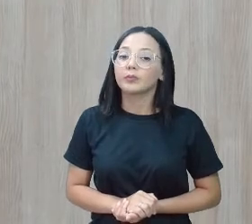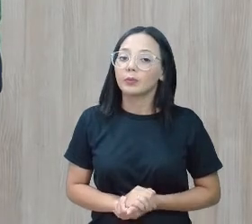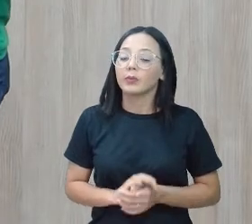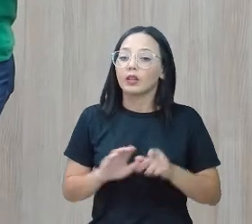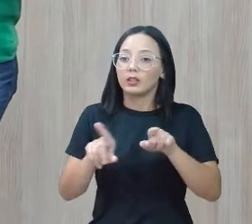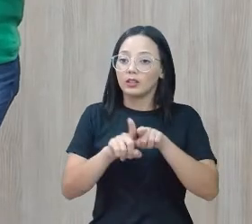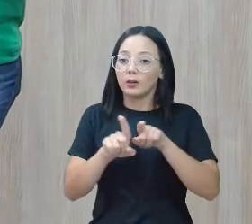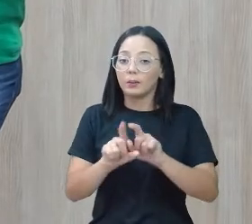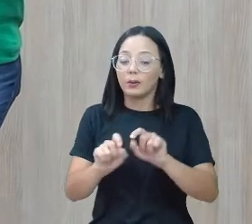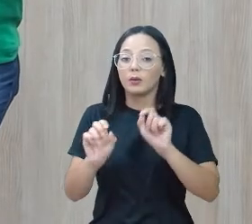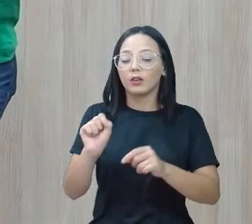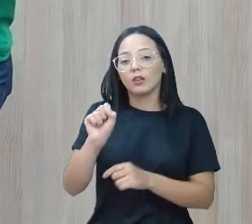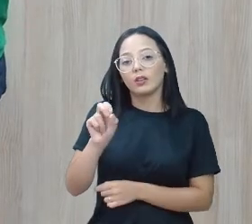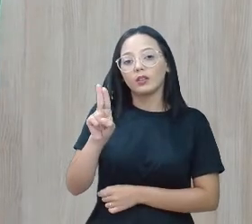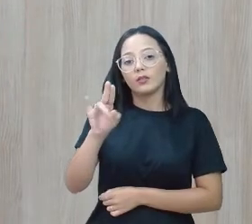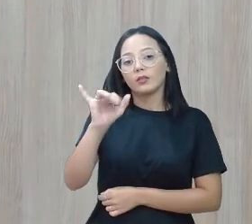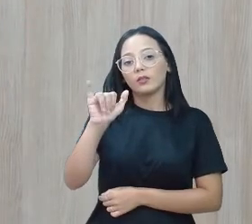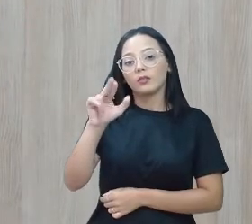Sufixos